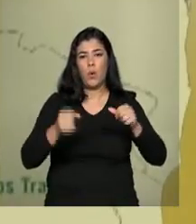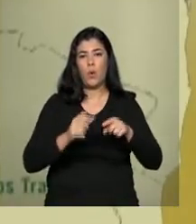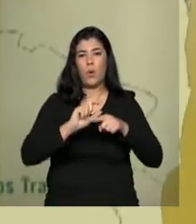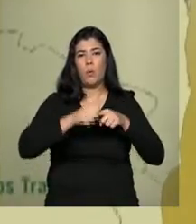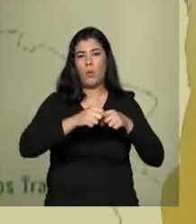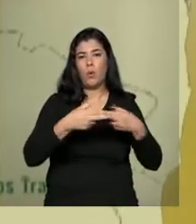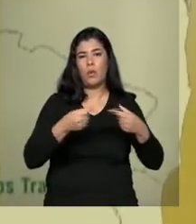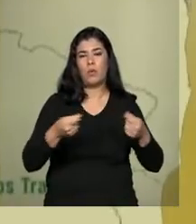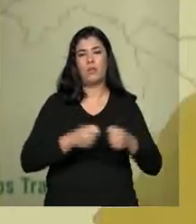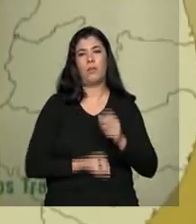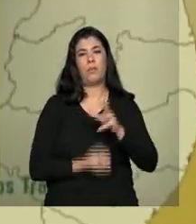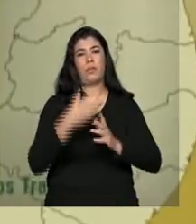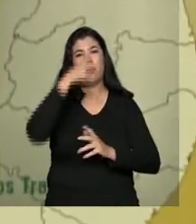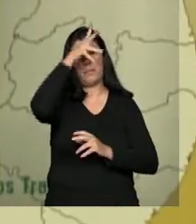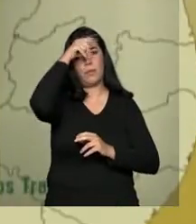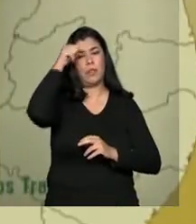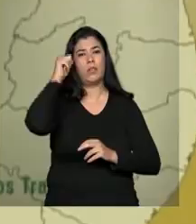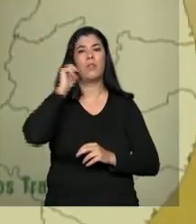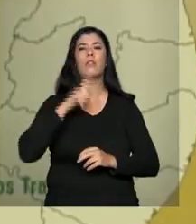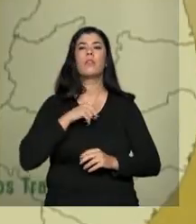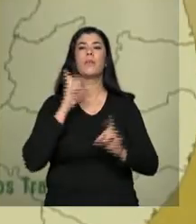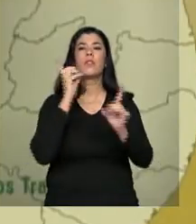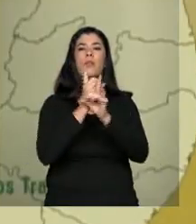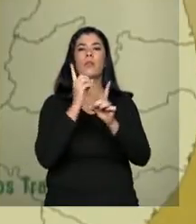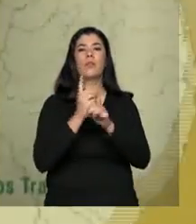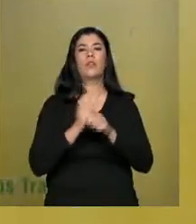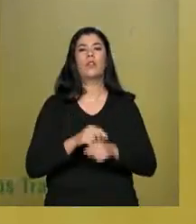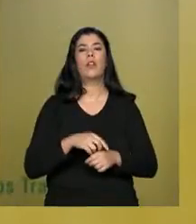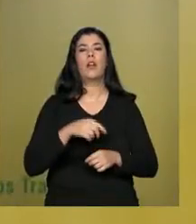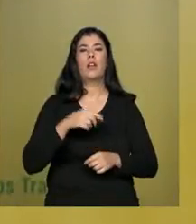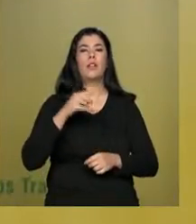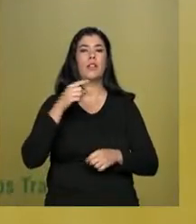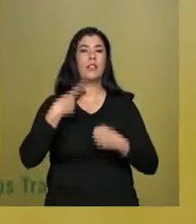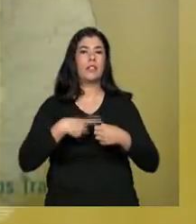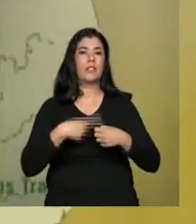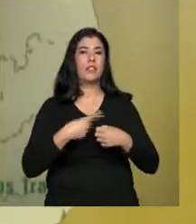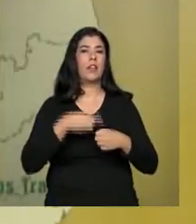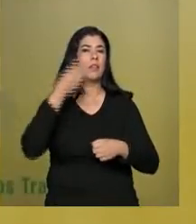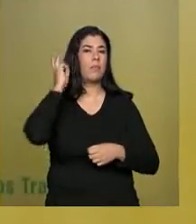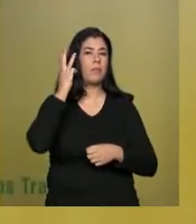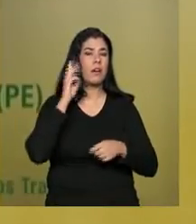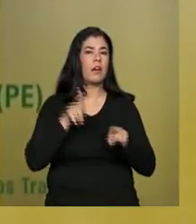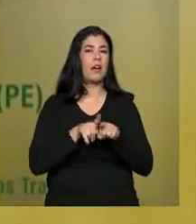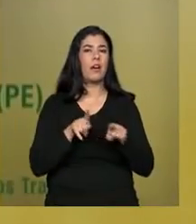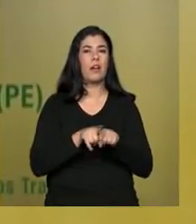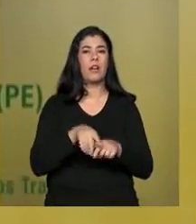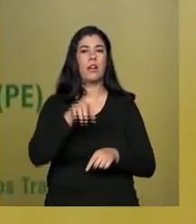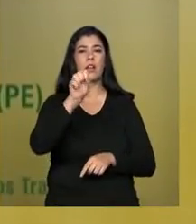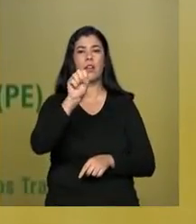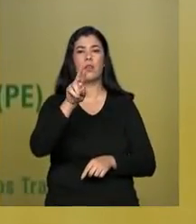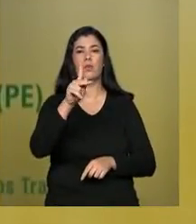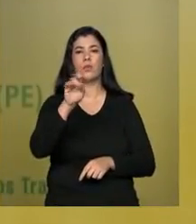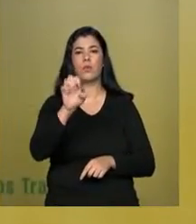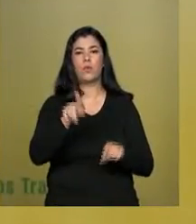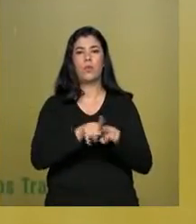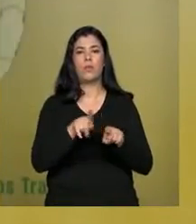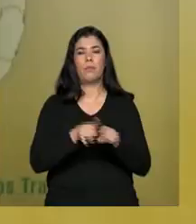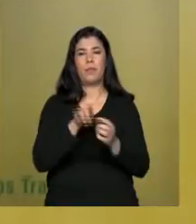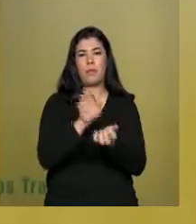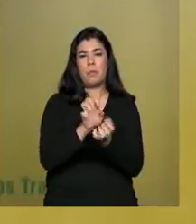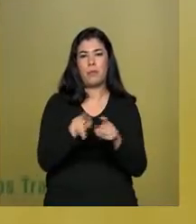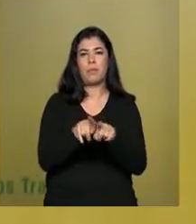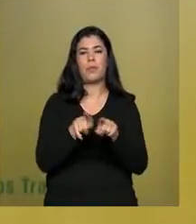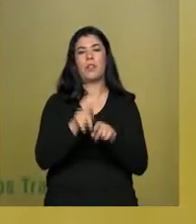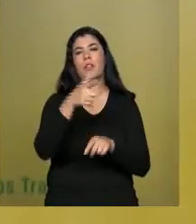principalmente no Mato Grosso, saiam em direção aos portos de São Luís, Ilhéus, Ilhéus, Pecém e Suape. Já a Ferrovia